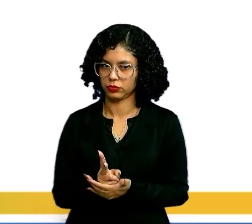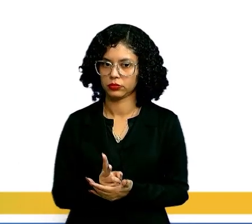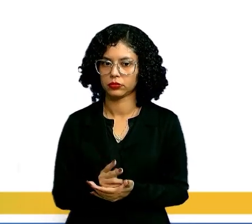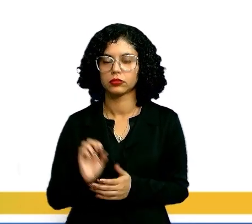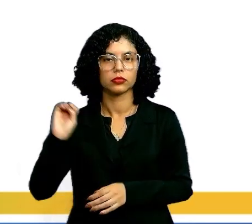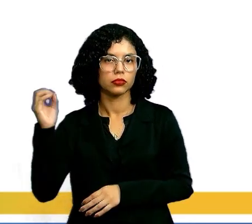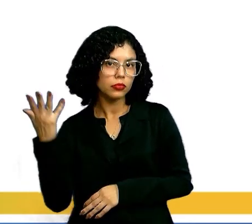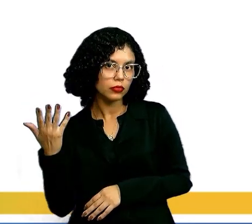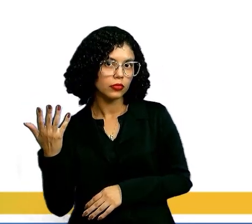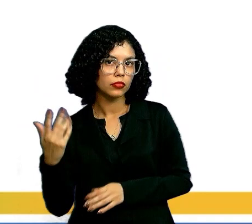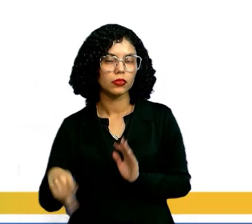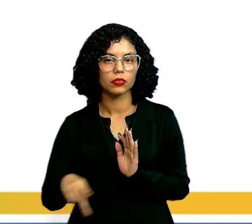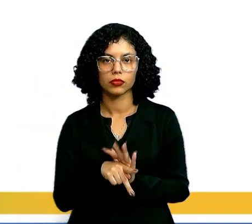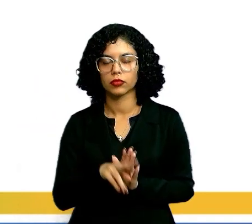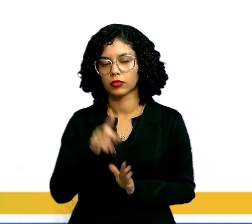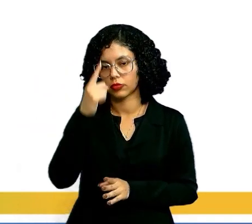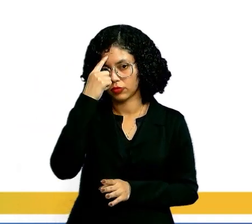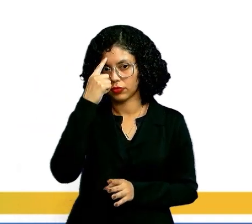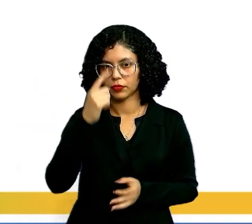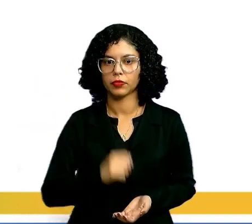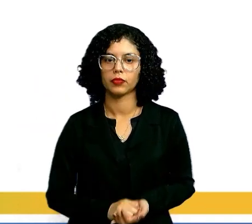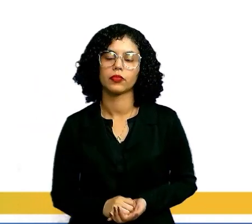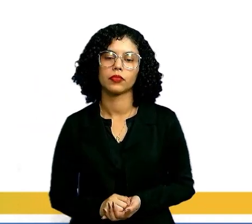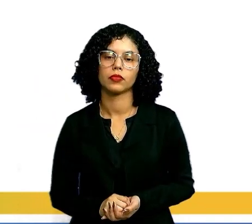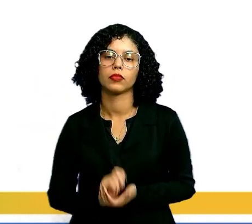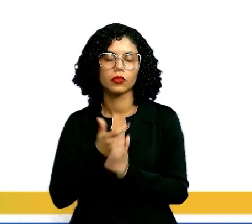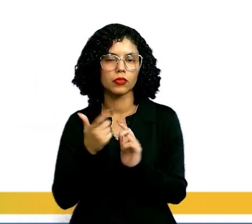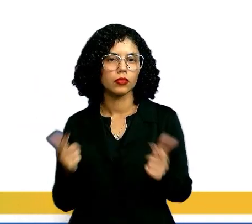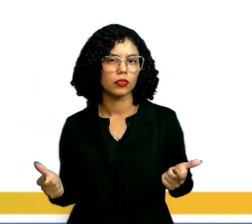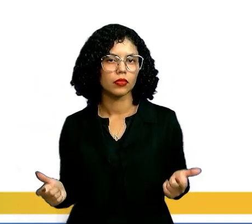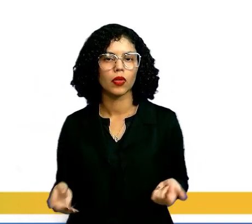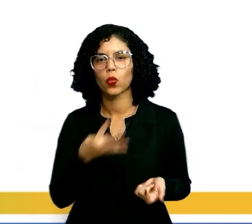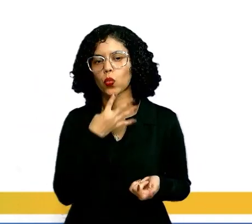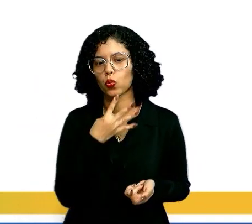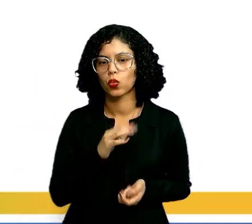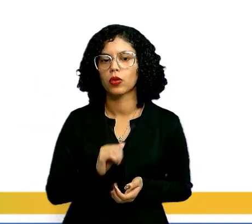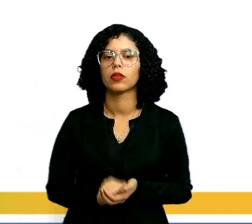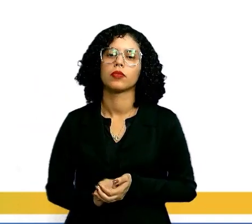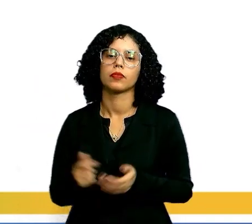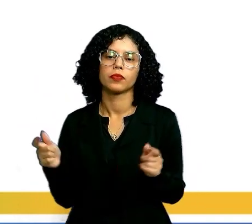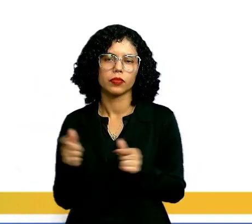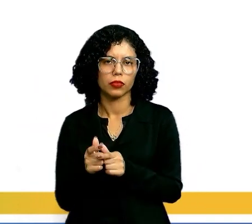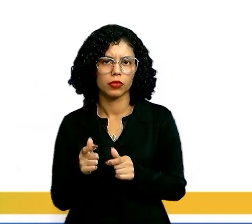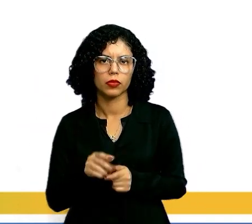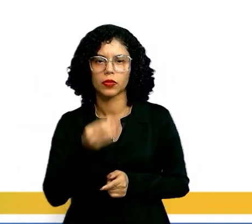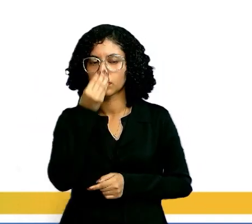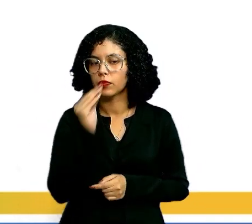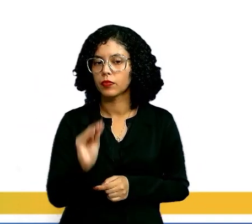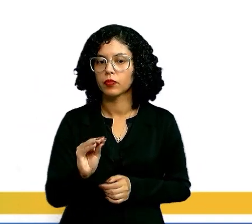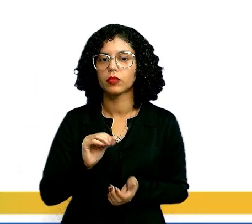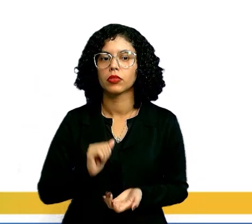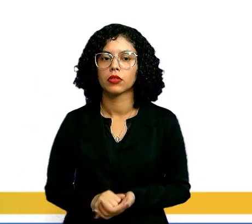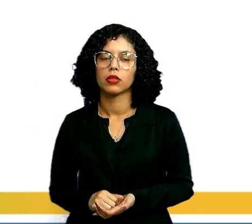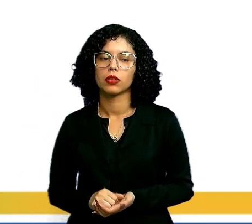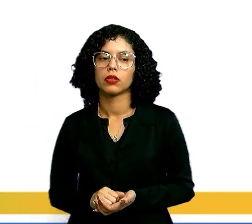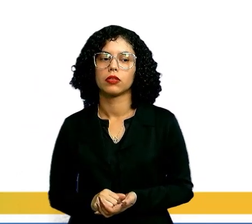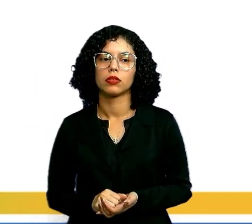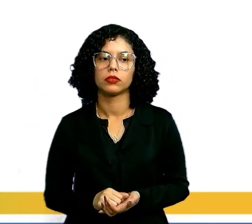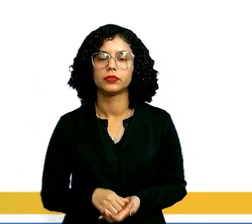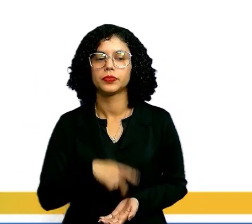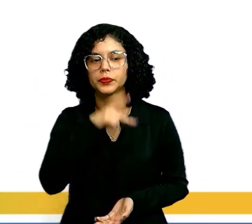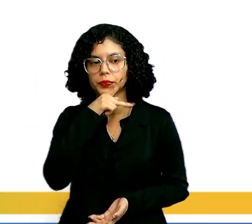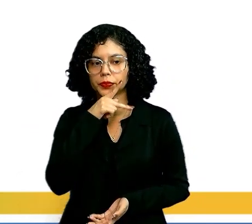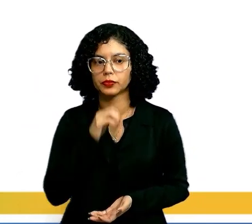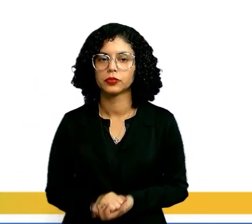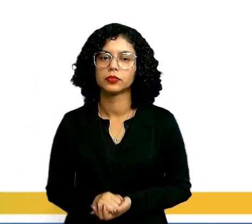decorrência de uma atitude racional pensar grande conhecimento e pensar pequeno ignorância o o